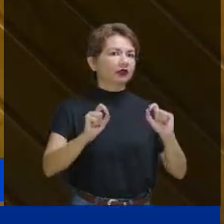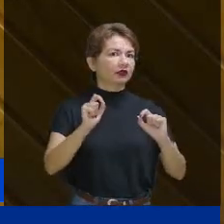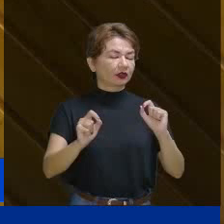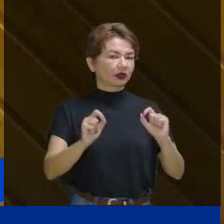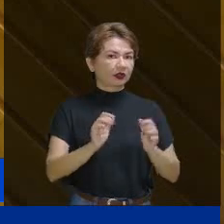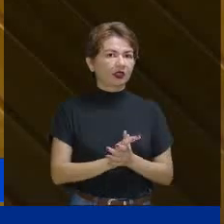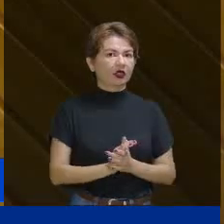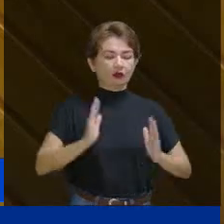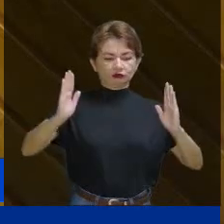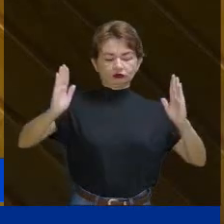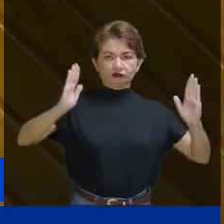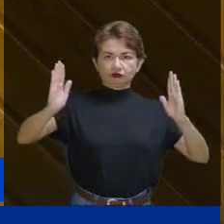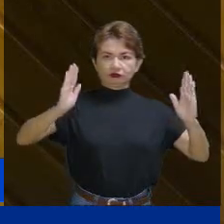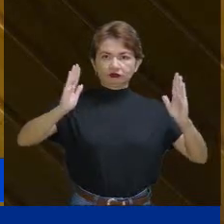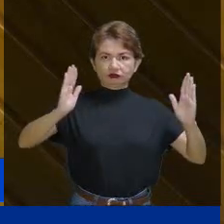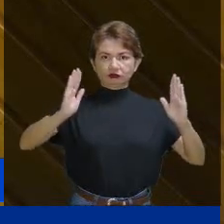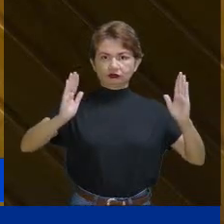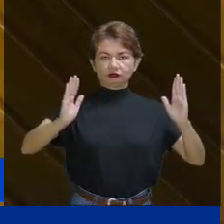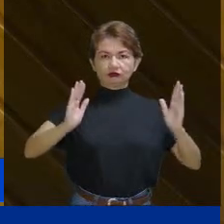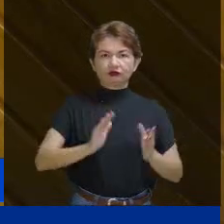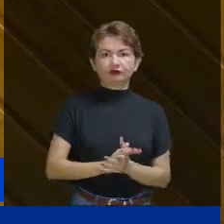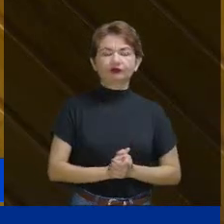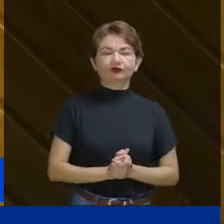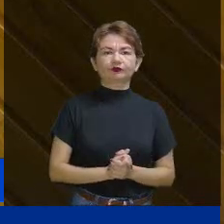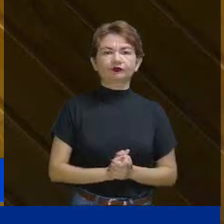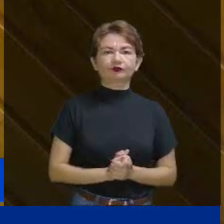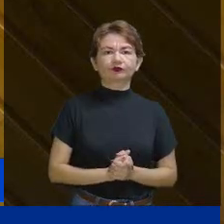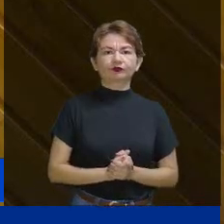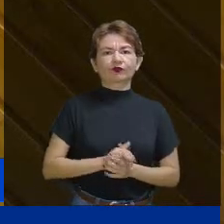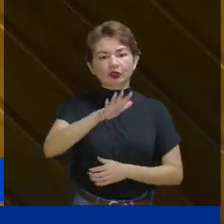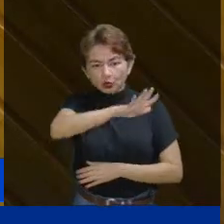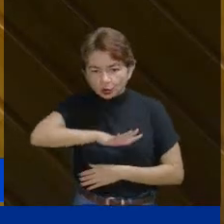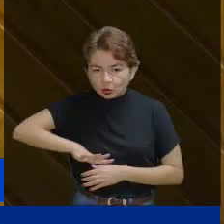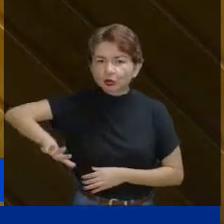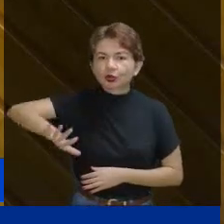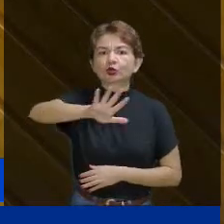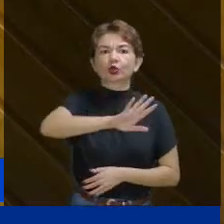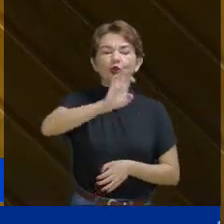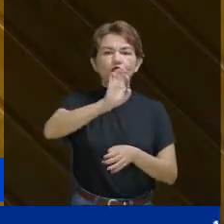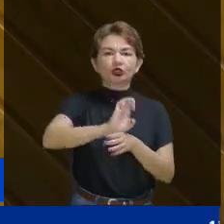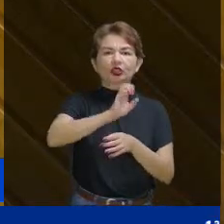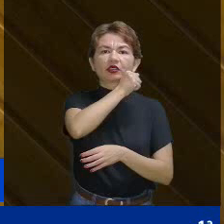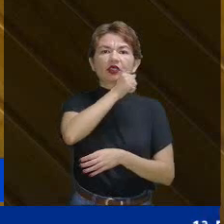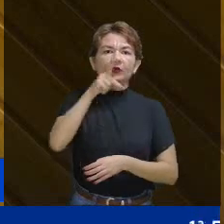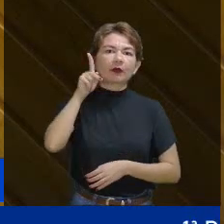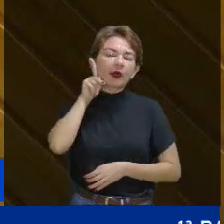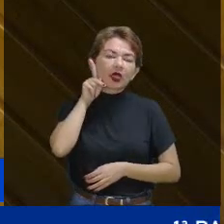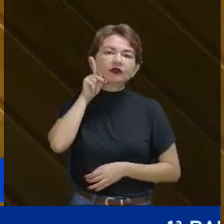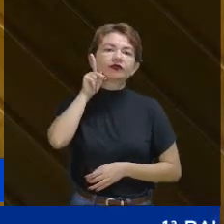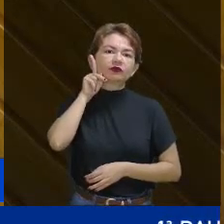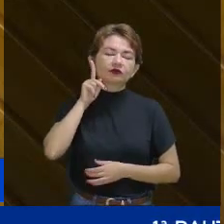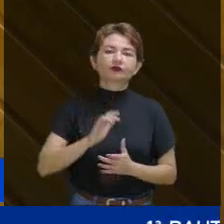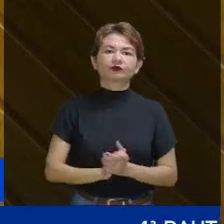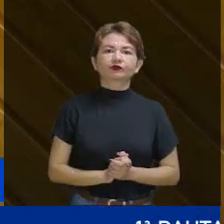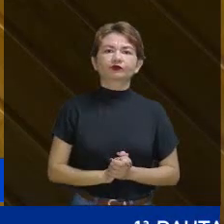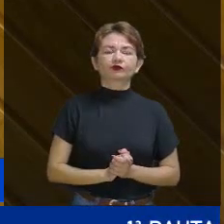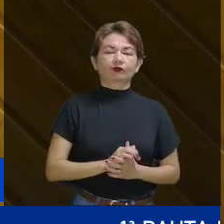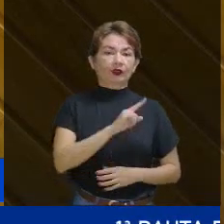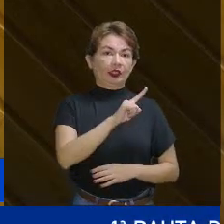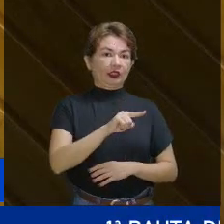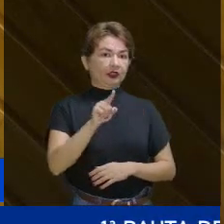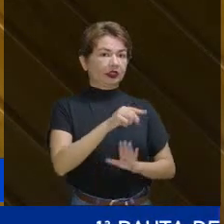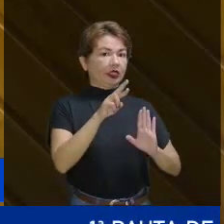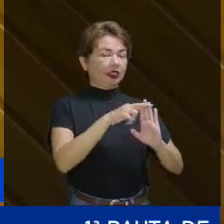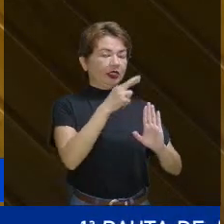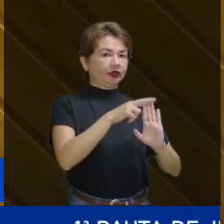Ela institui um prazo para que seja feita a distribuição em todo o território do estado do Amapá e ela revoga